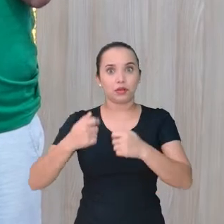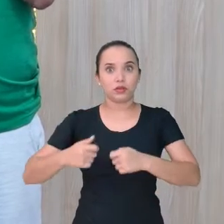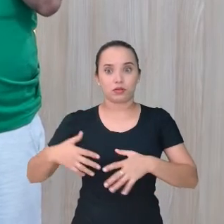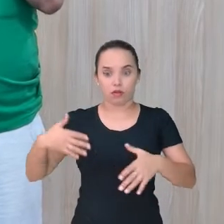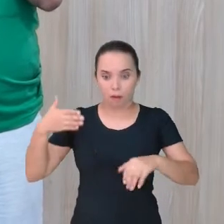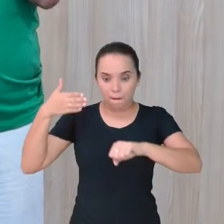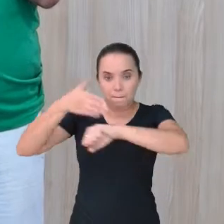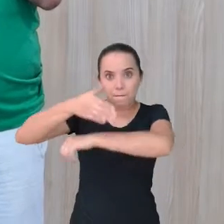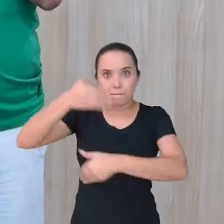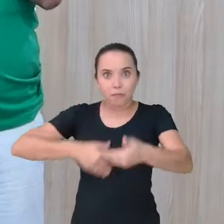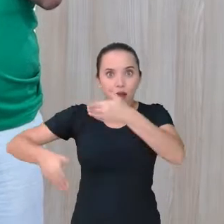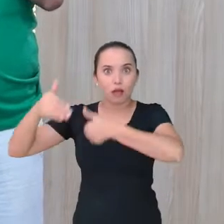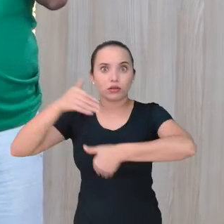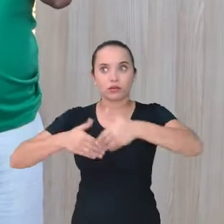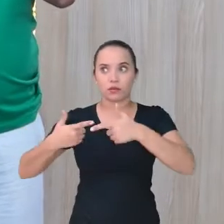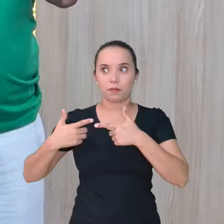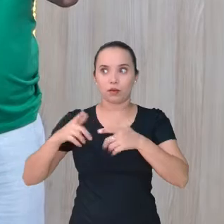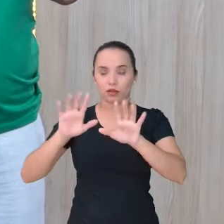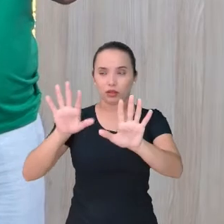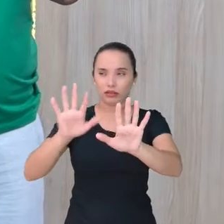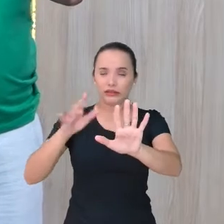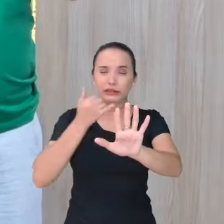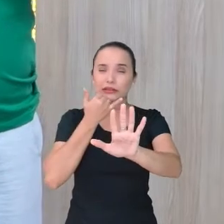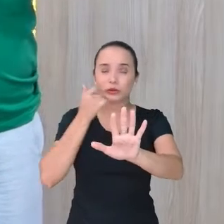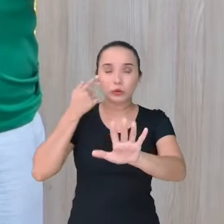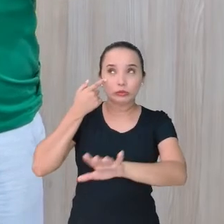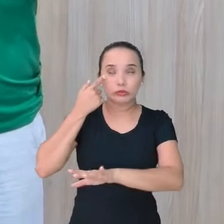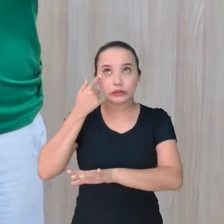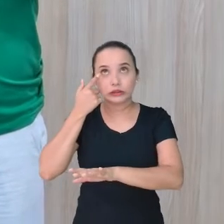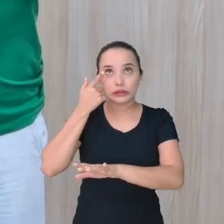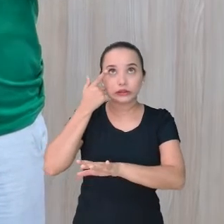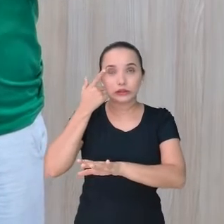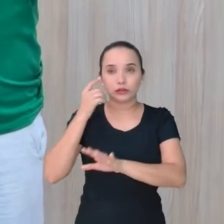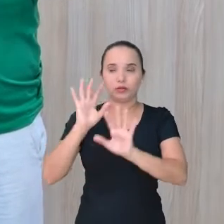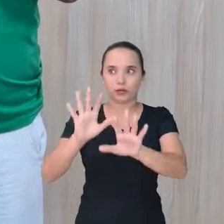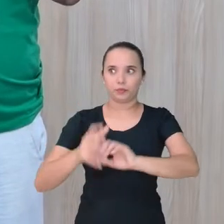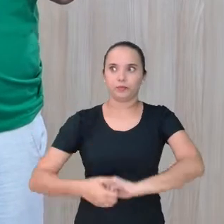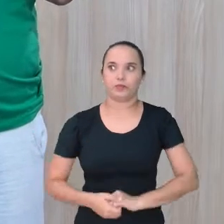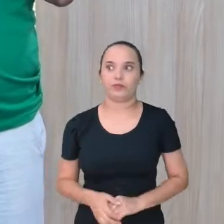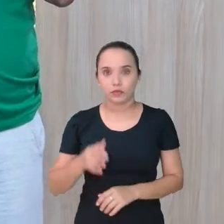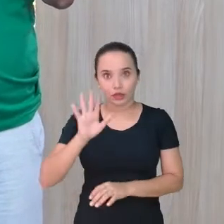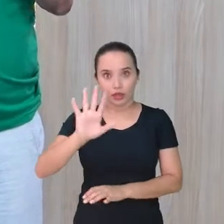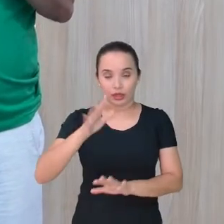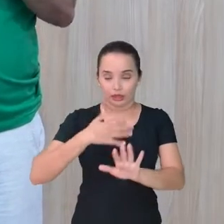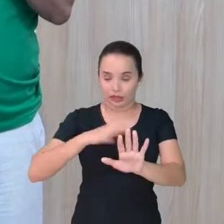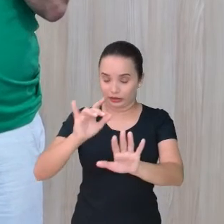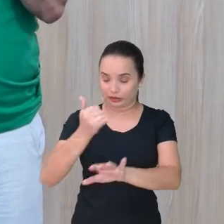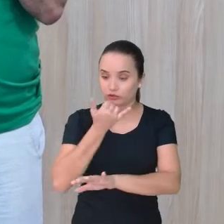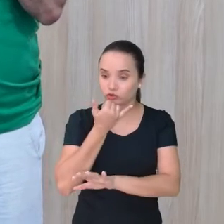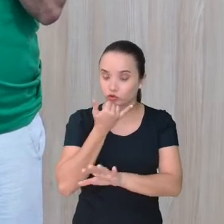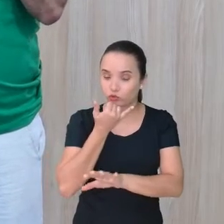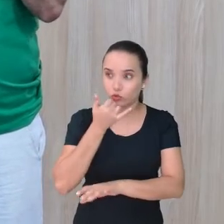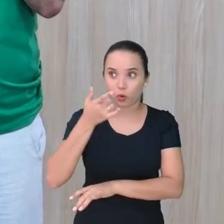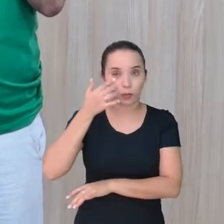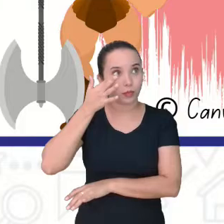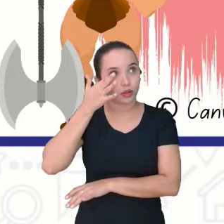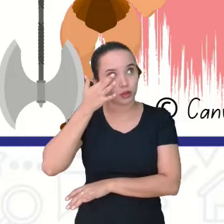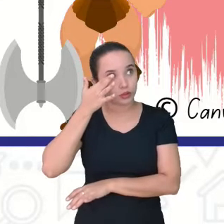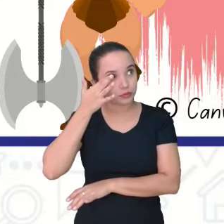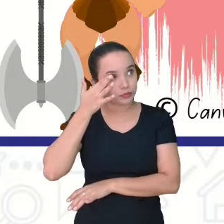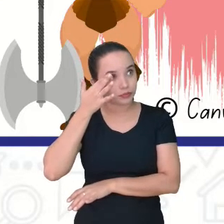né? Cisco aqui no olho, meu Deus. Então, se precisasse entrar... Eita, dá licença, gente.